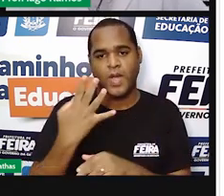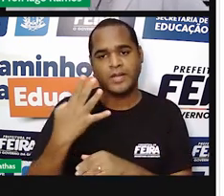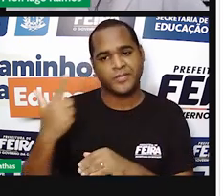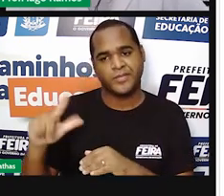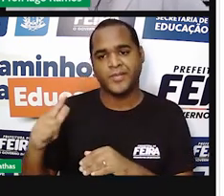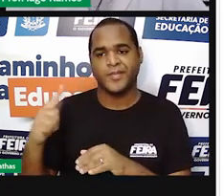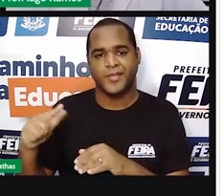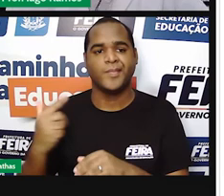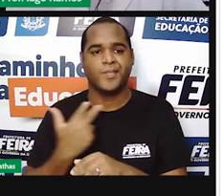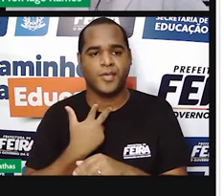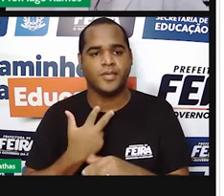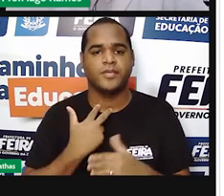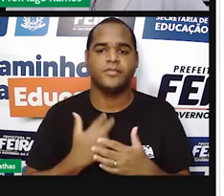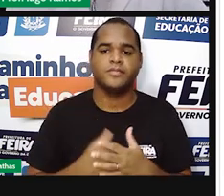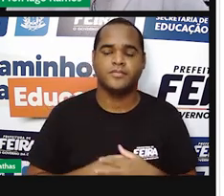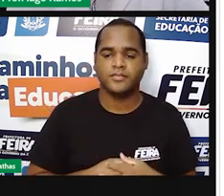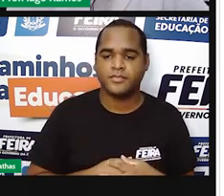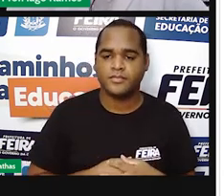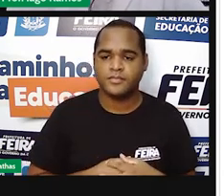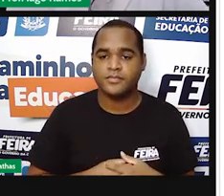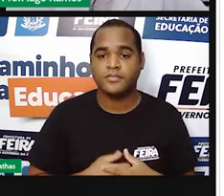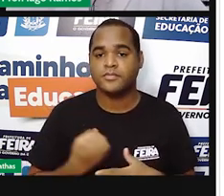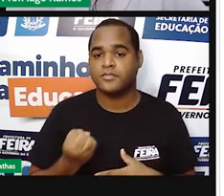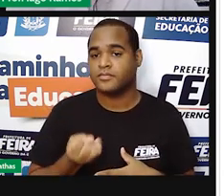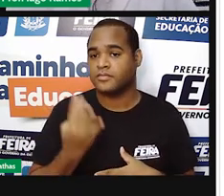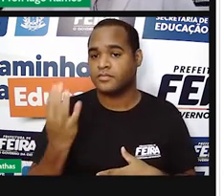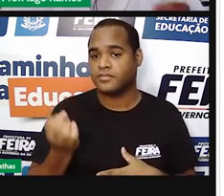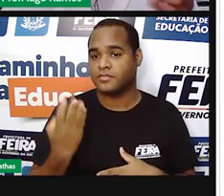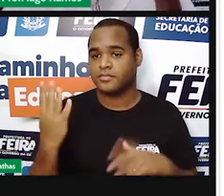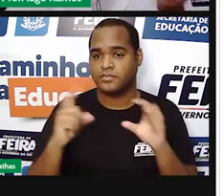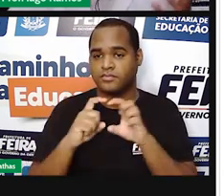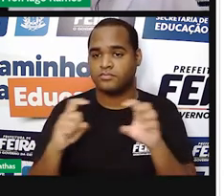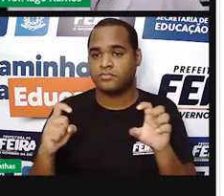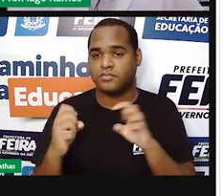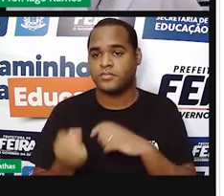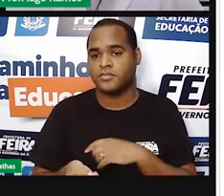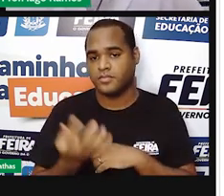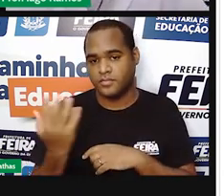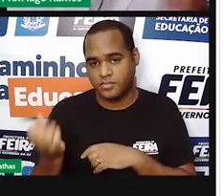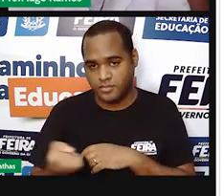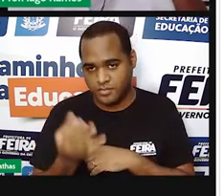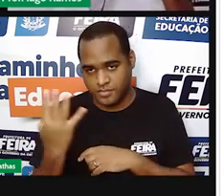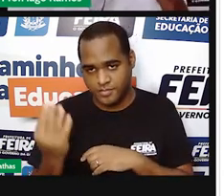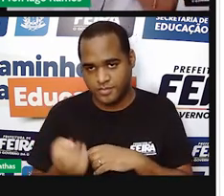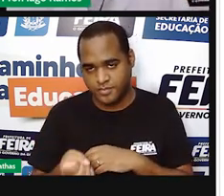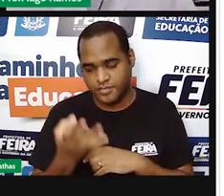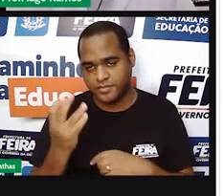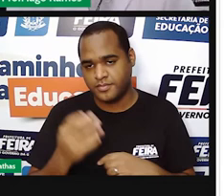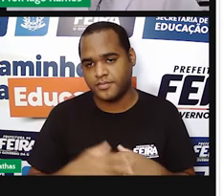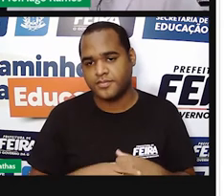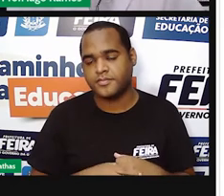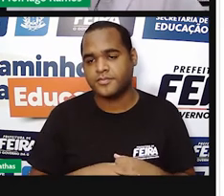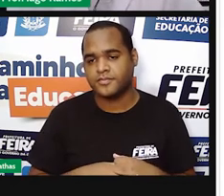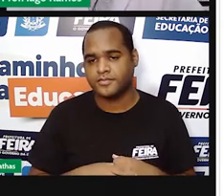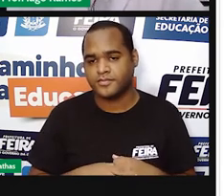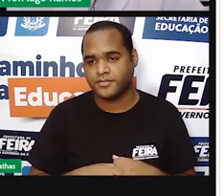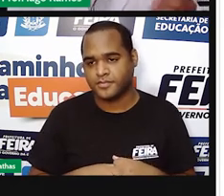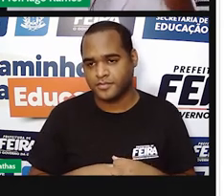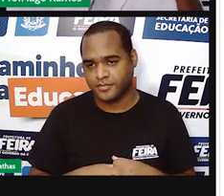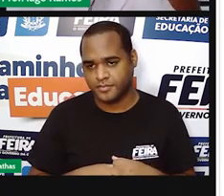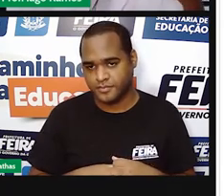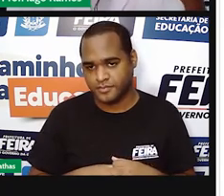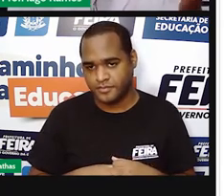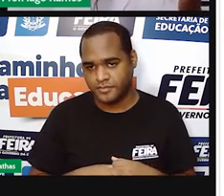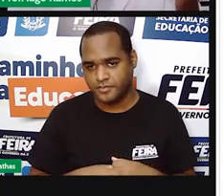o quatro aqui e nem aqui então quantas placas é possível fabricar dessa forma Acompanha comigo